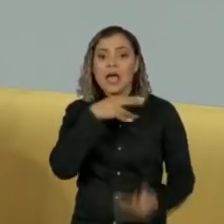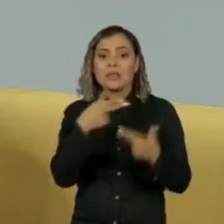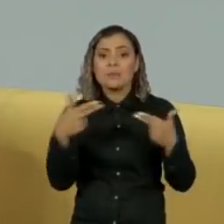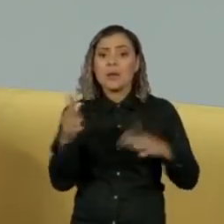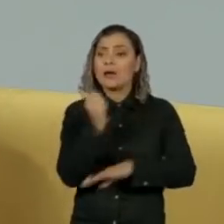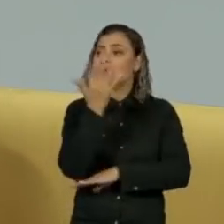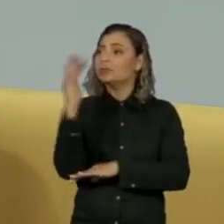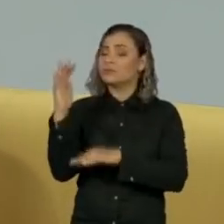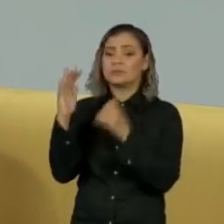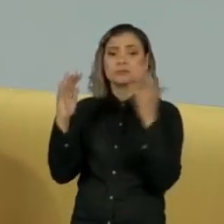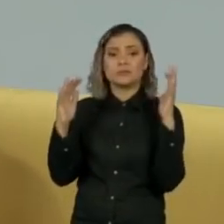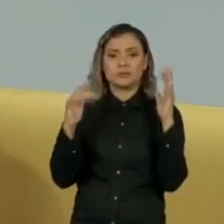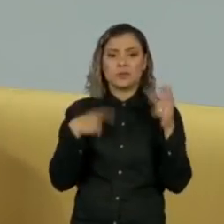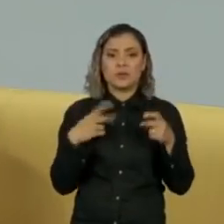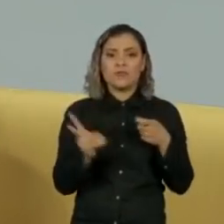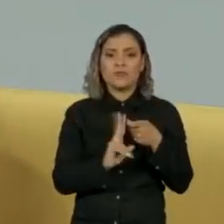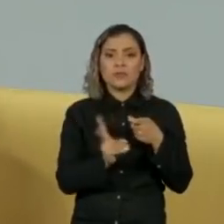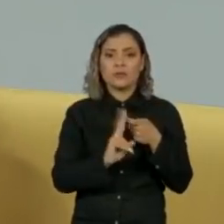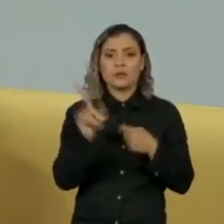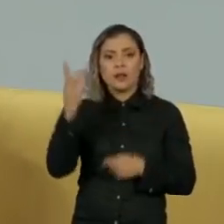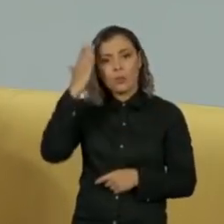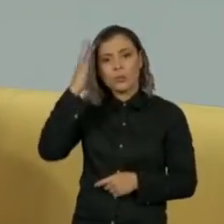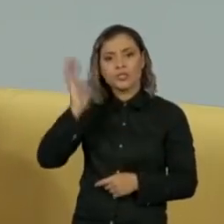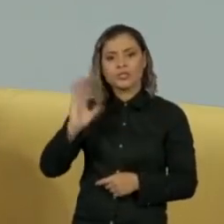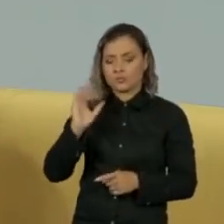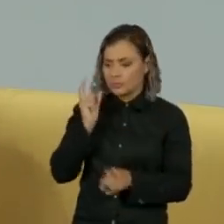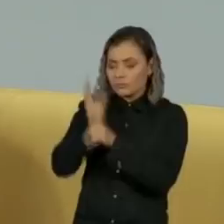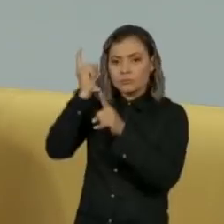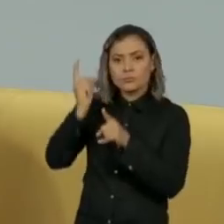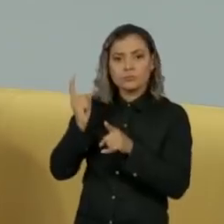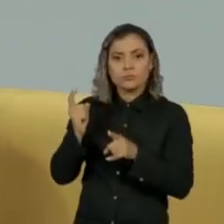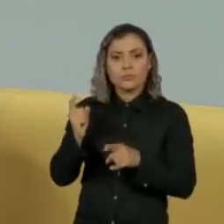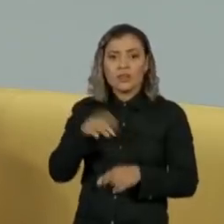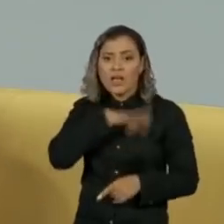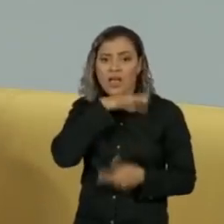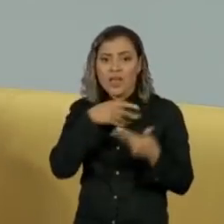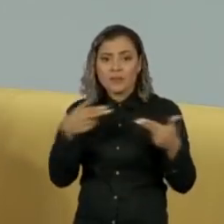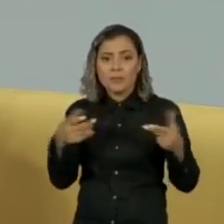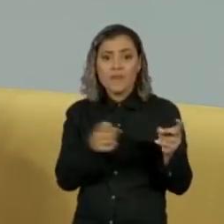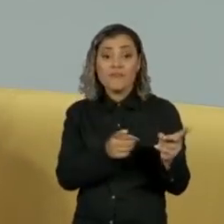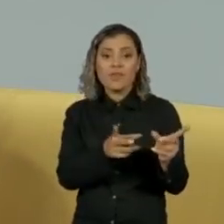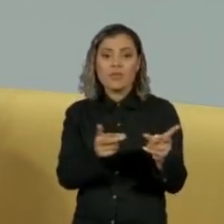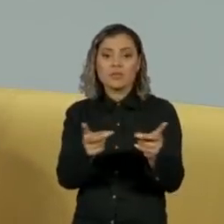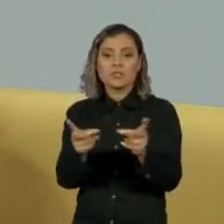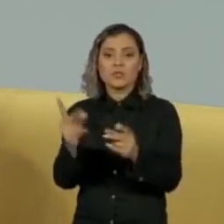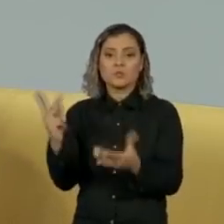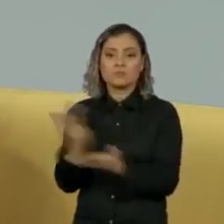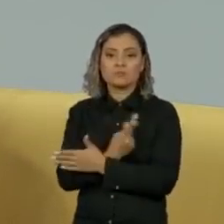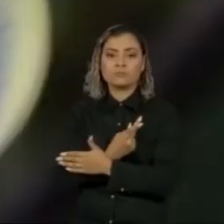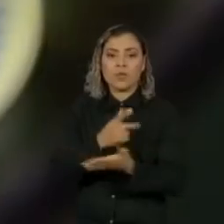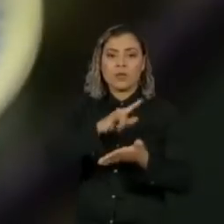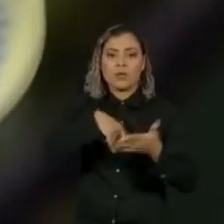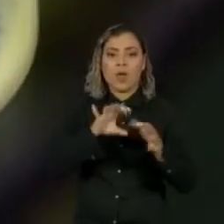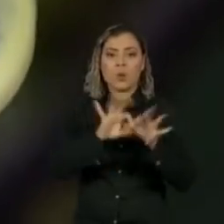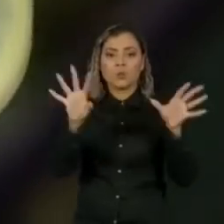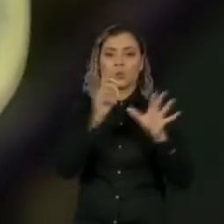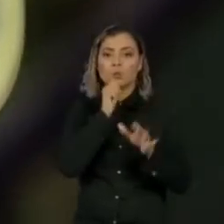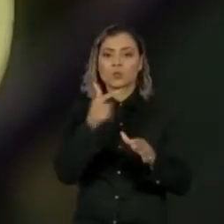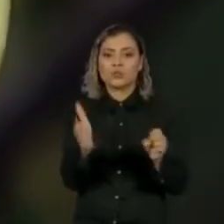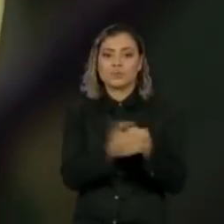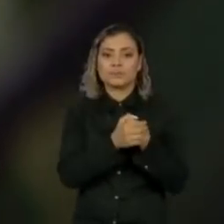silvestres em uma clínica veterinária de Curitiba. Os animais eram comercializados ilegalmente.